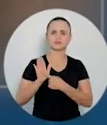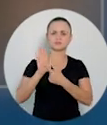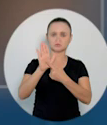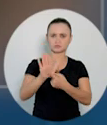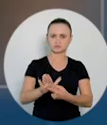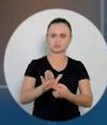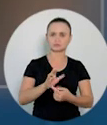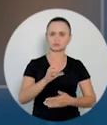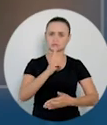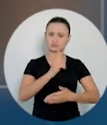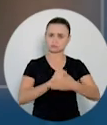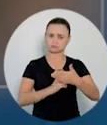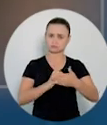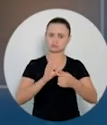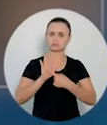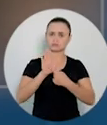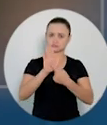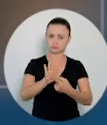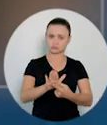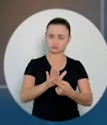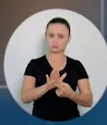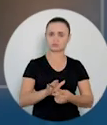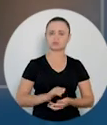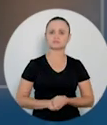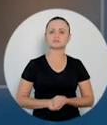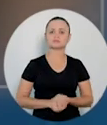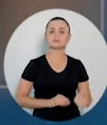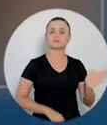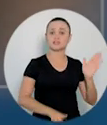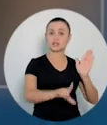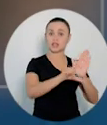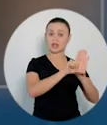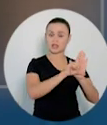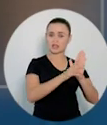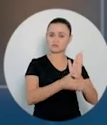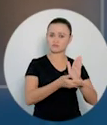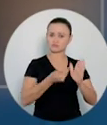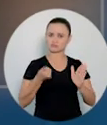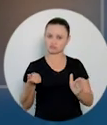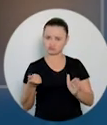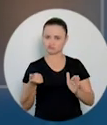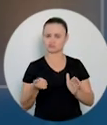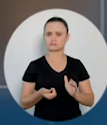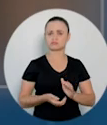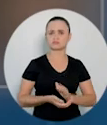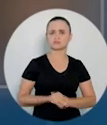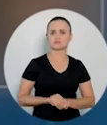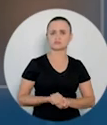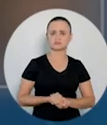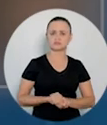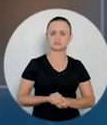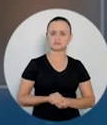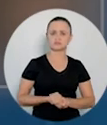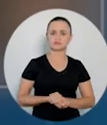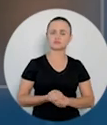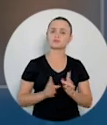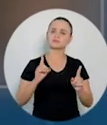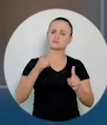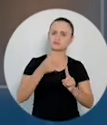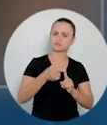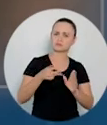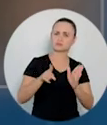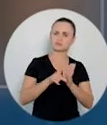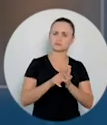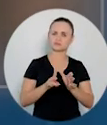procedência da presente ação direta, qual seja a tese de que a lei impugnada usurpou a competência privativa da União